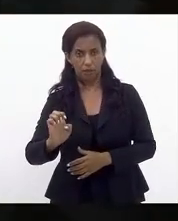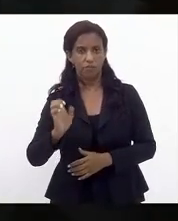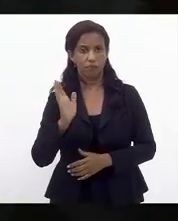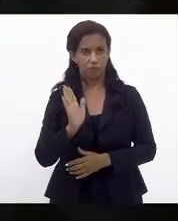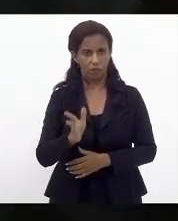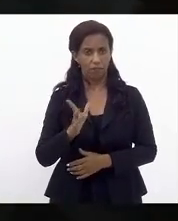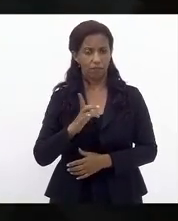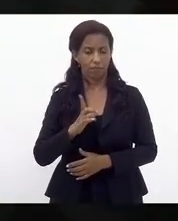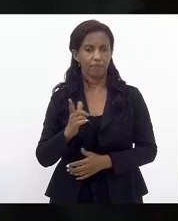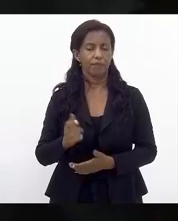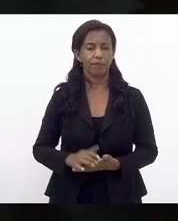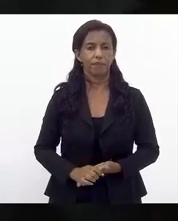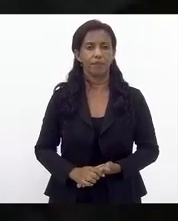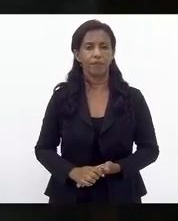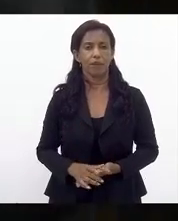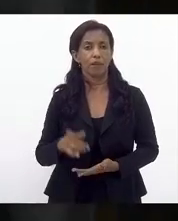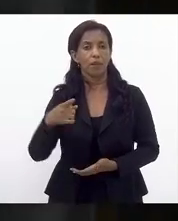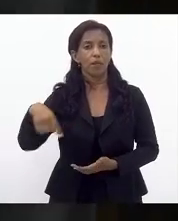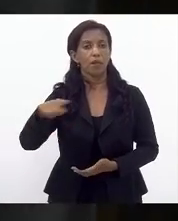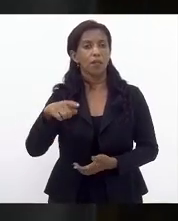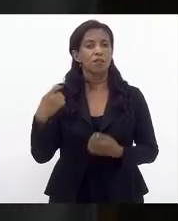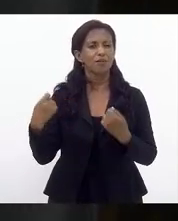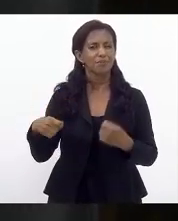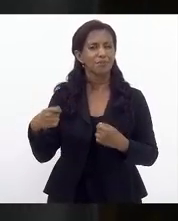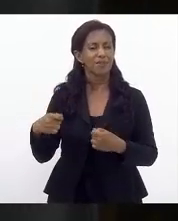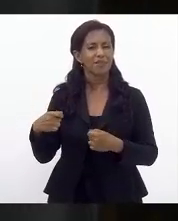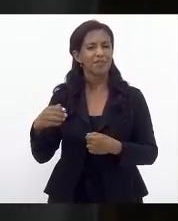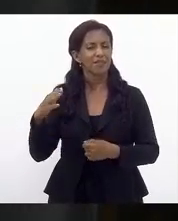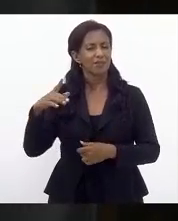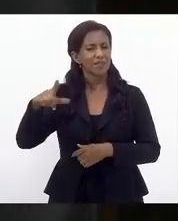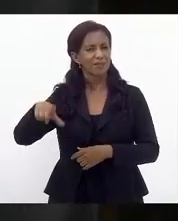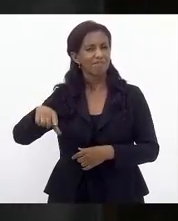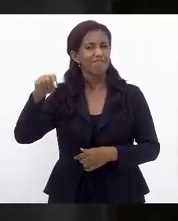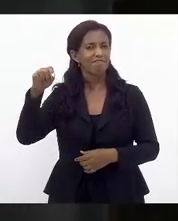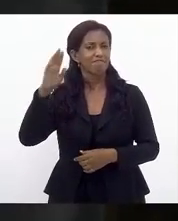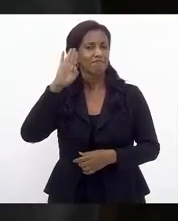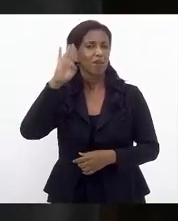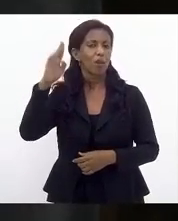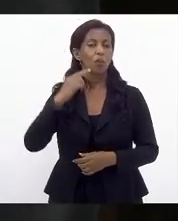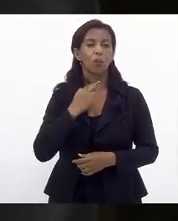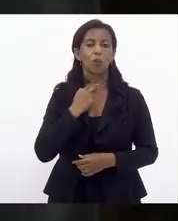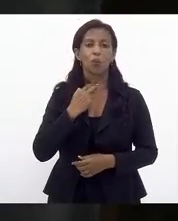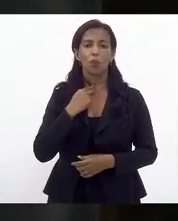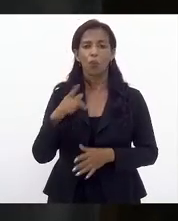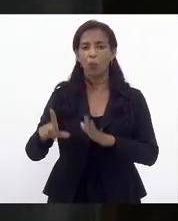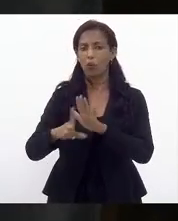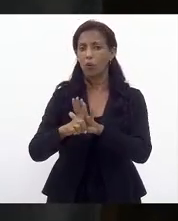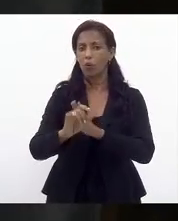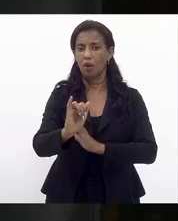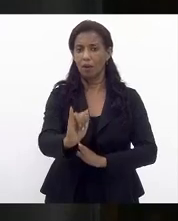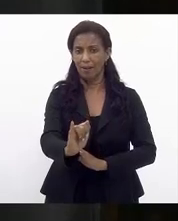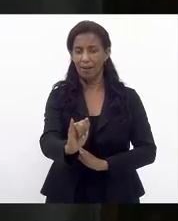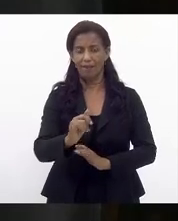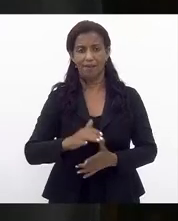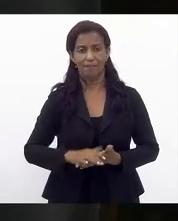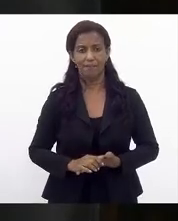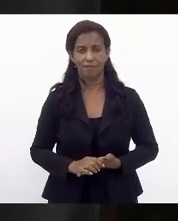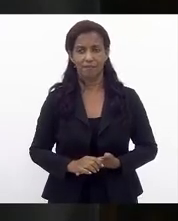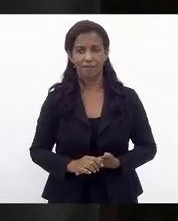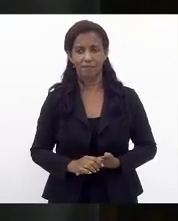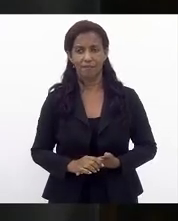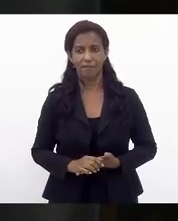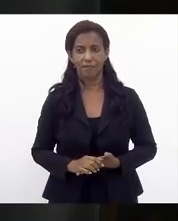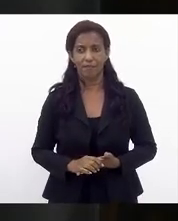estado de que eles devem ser excepcionalizados porque não pode uma lei ordinária